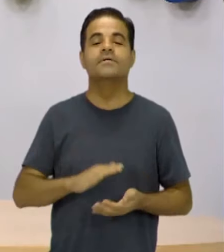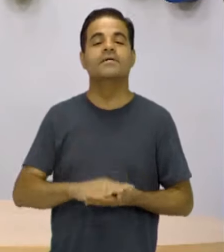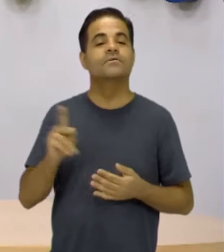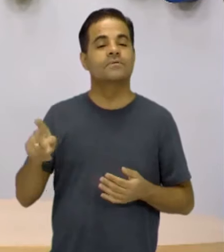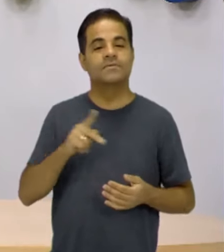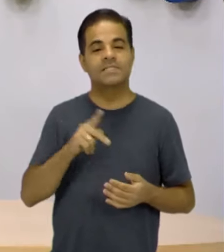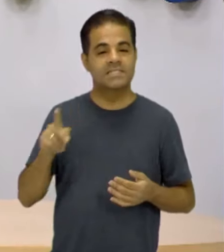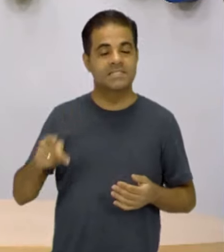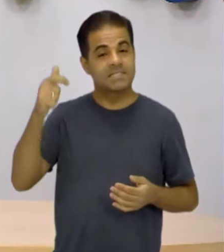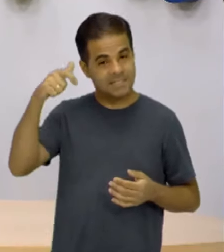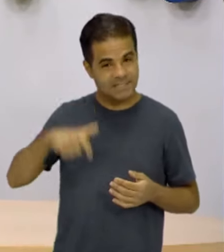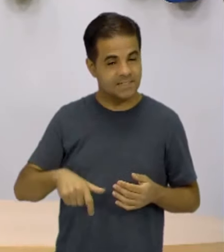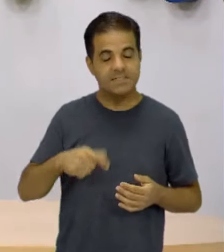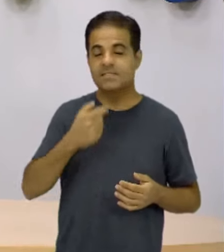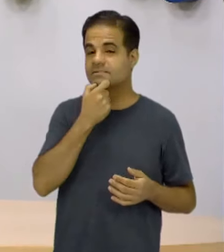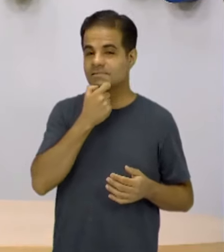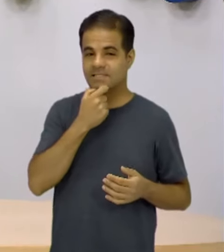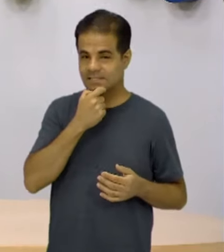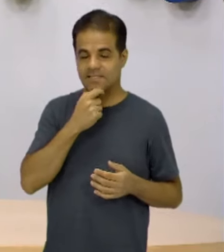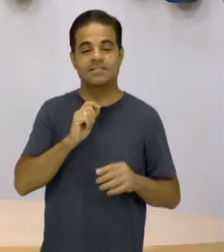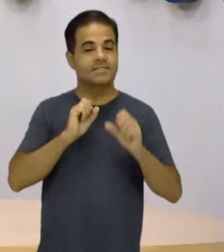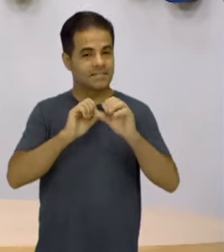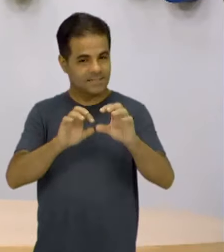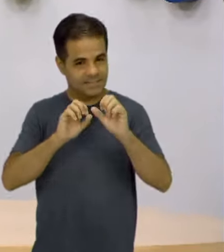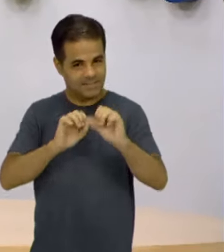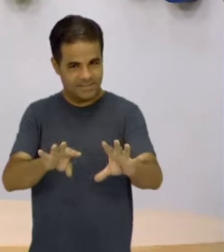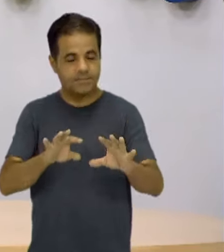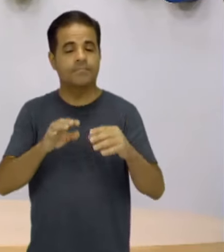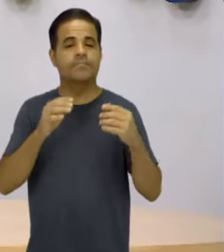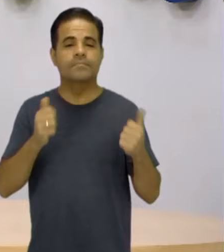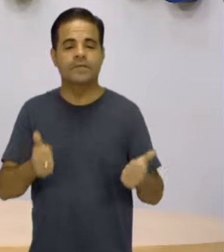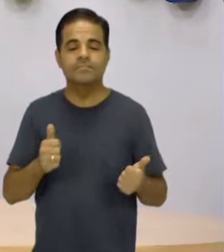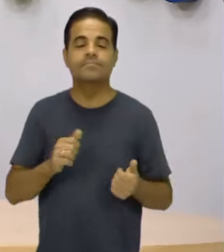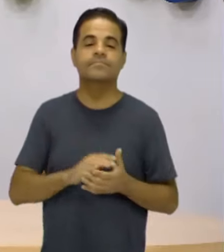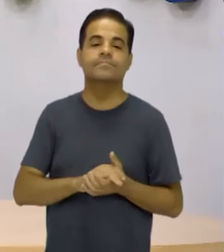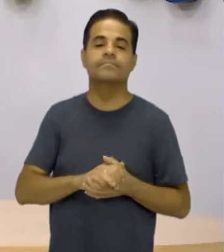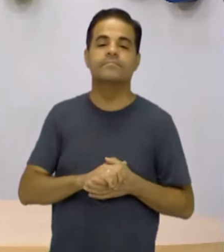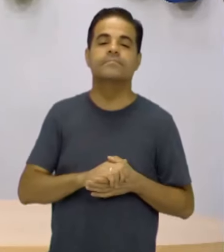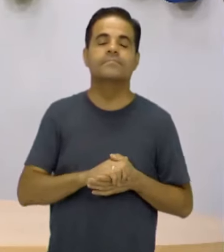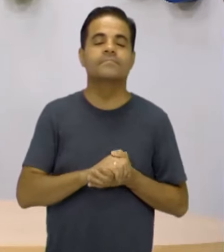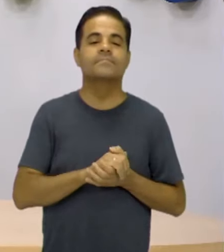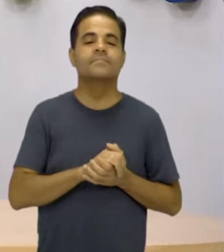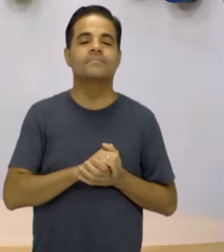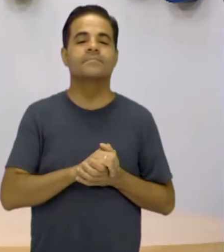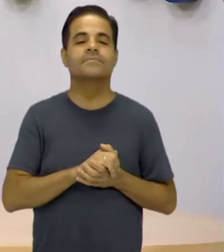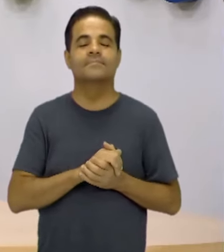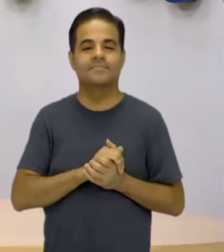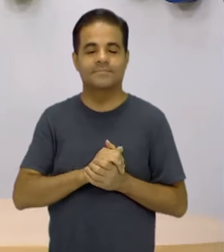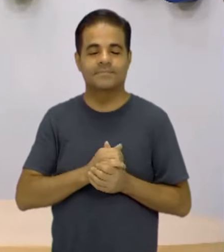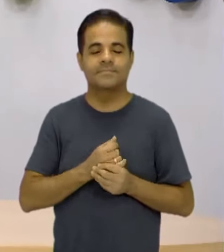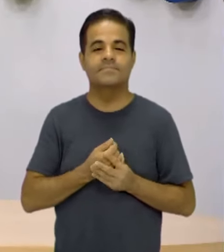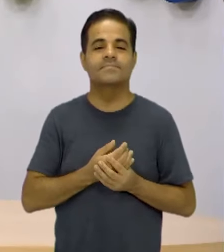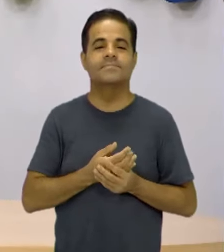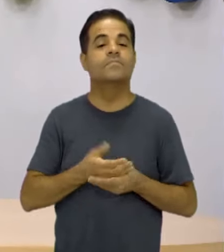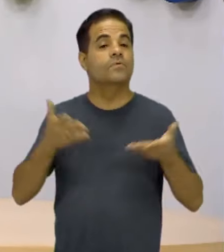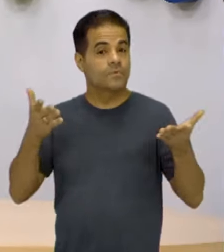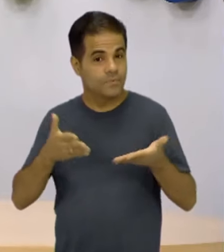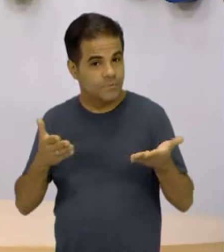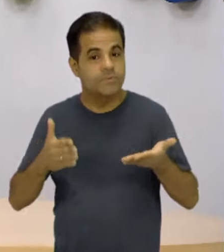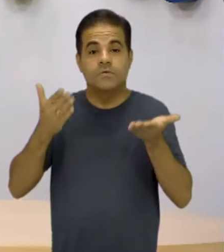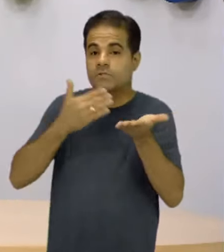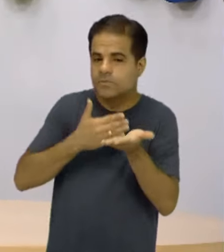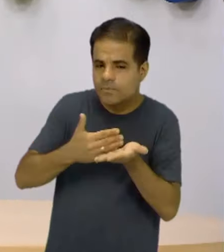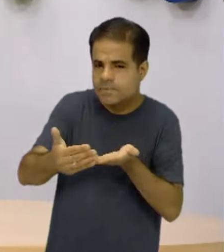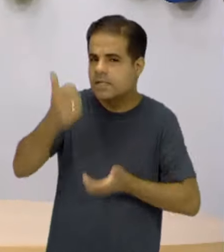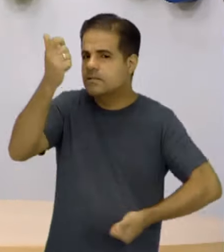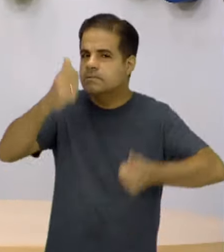nome é João eu sou o professor de inglês de vocês É lula Holiday Hoje a gente vai